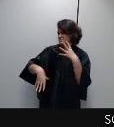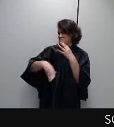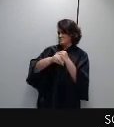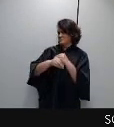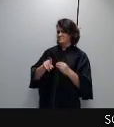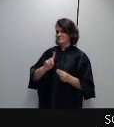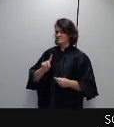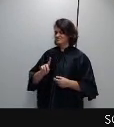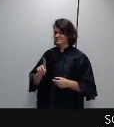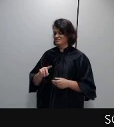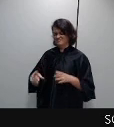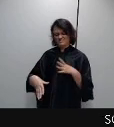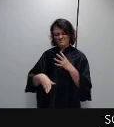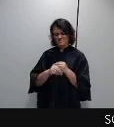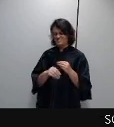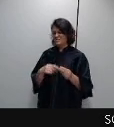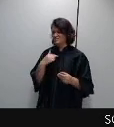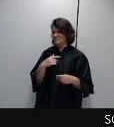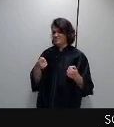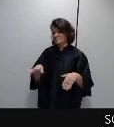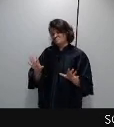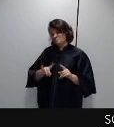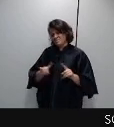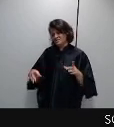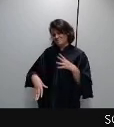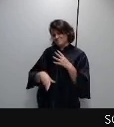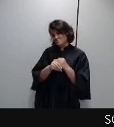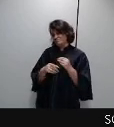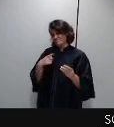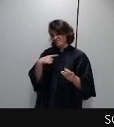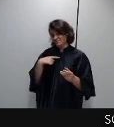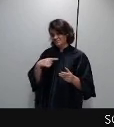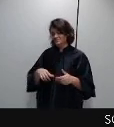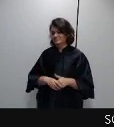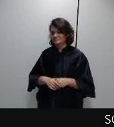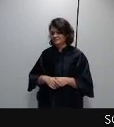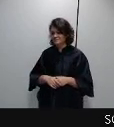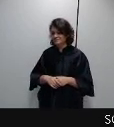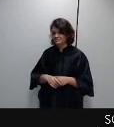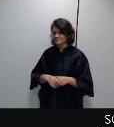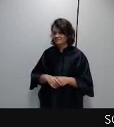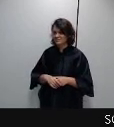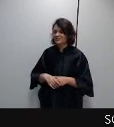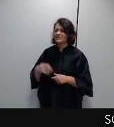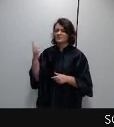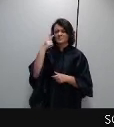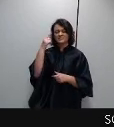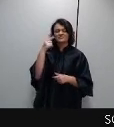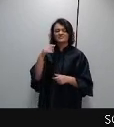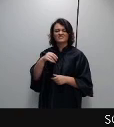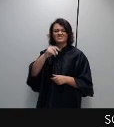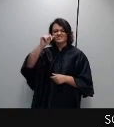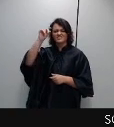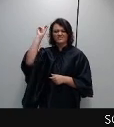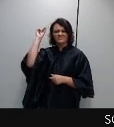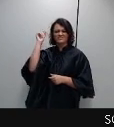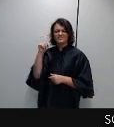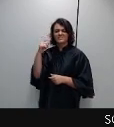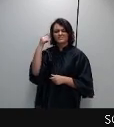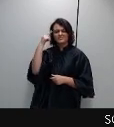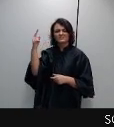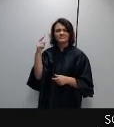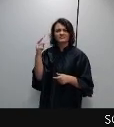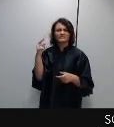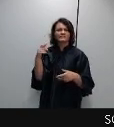deveria ter sido implementado a coisa quando pouco para se manter aquela pega Mística com canal e sempre em banner